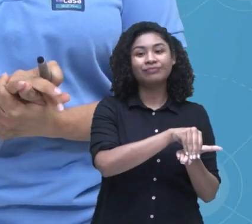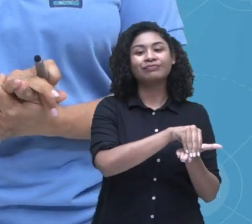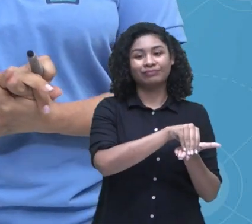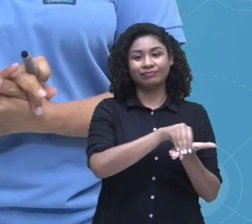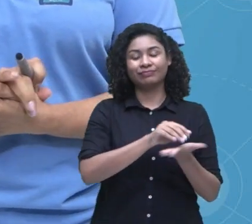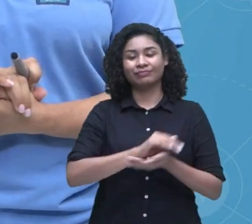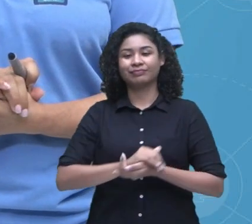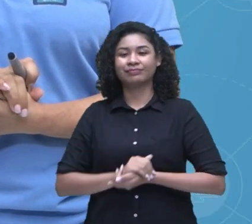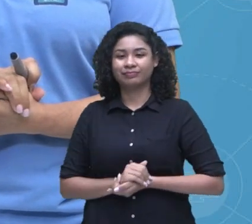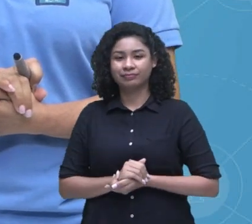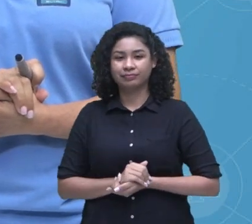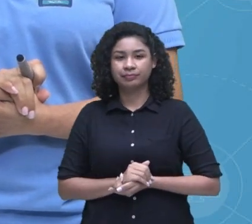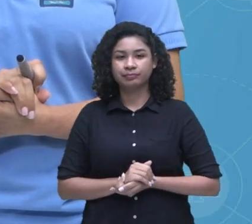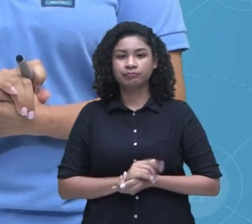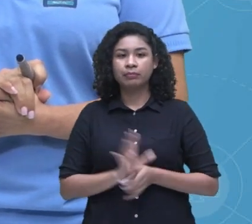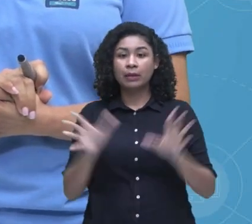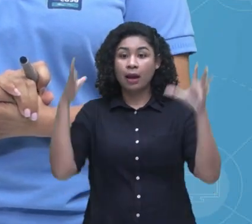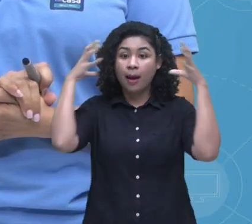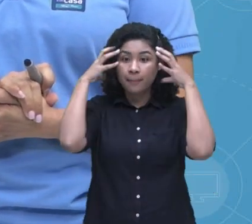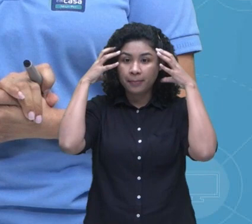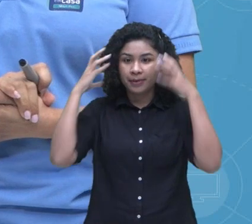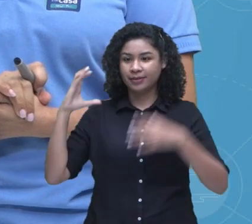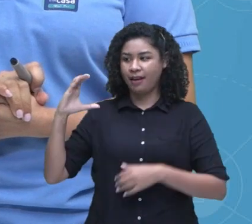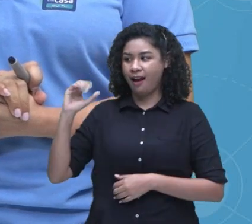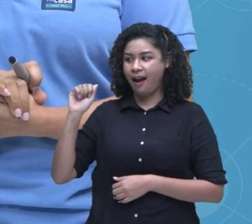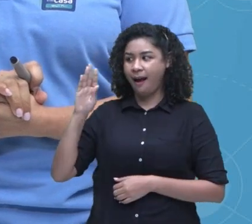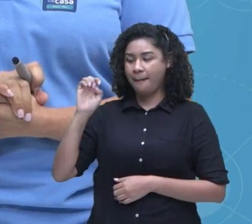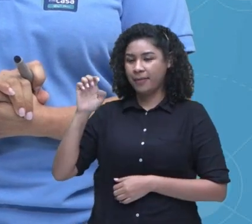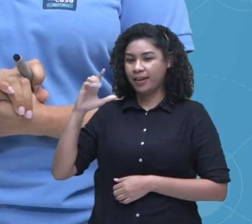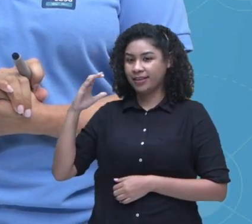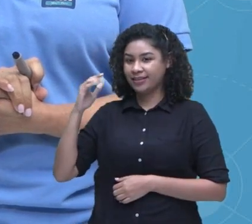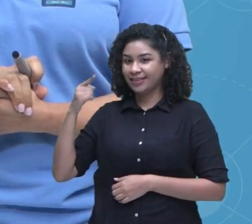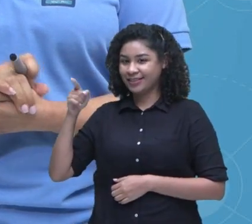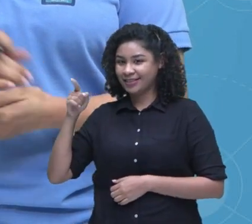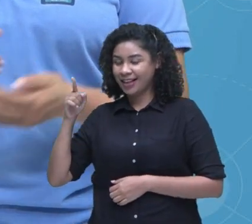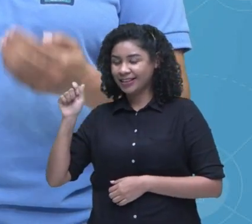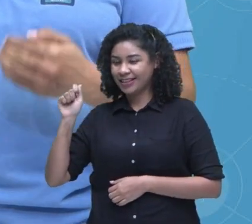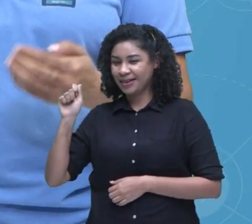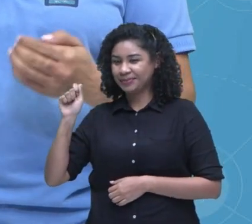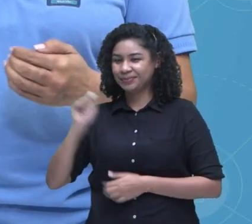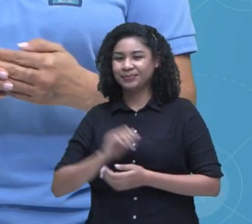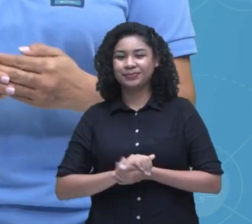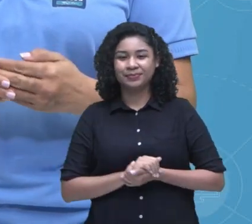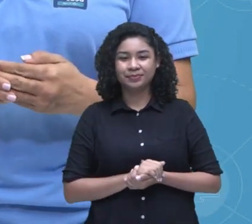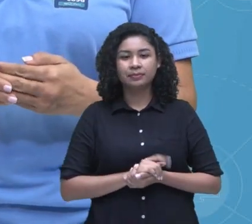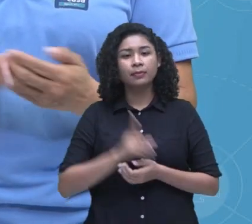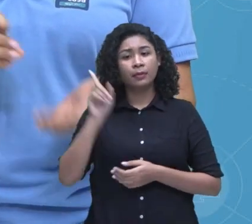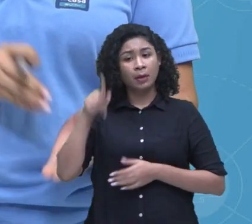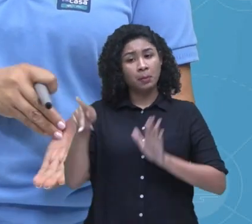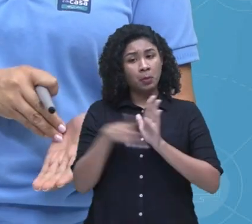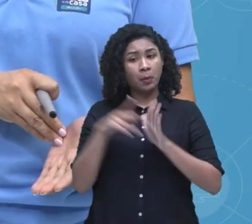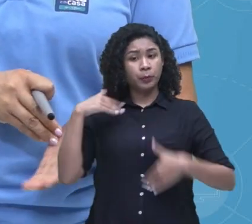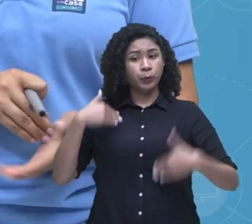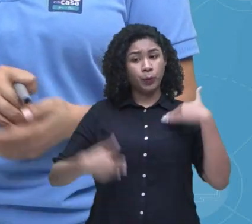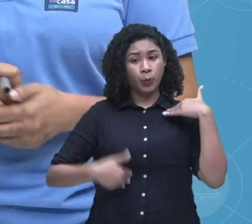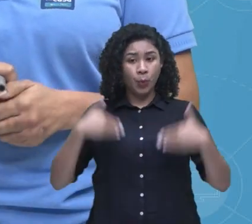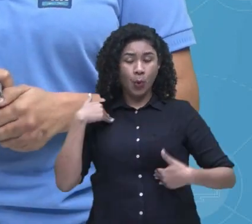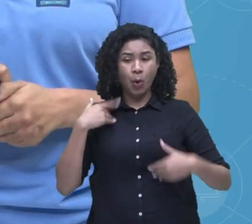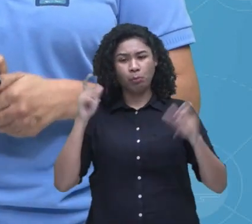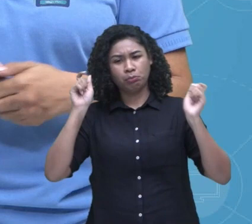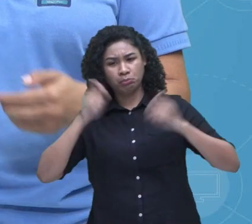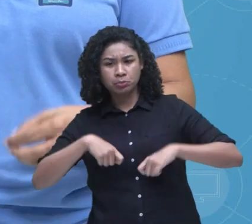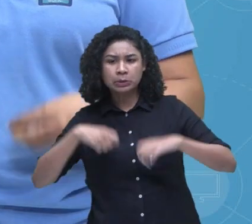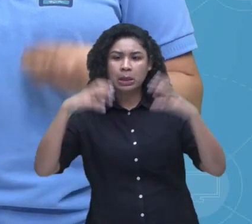do jogo. Cabeça. A cabeça é uma parte do corpo humano, pode ser no seu